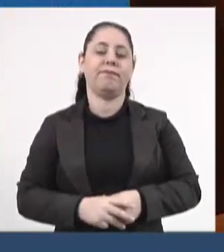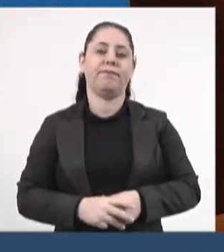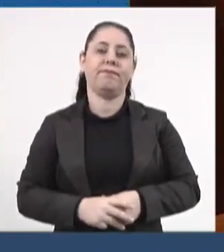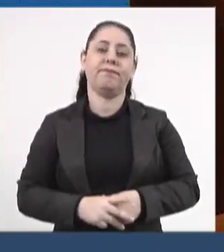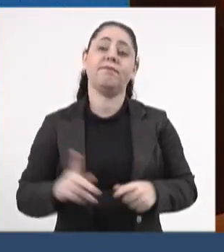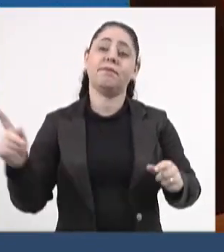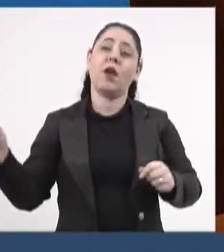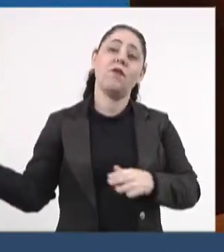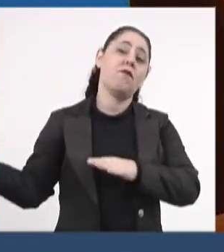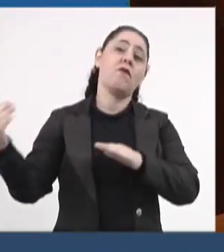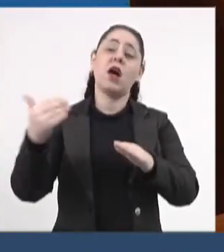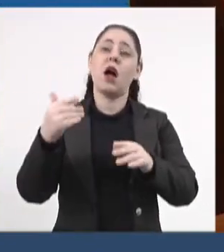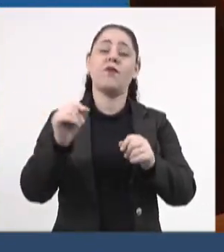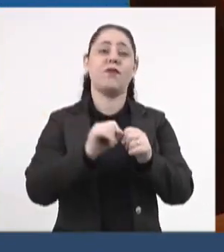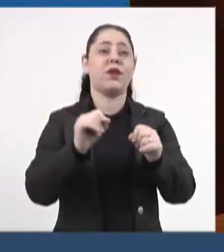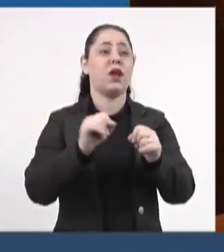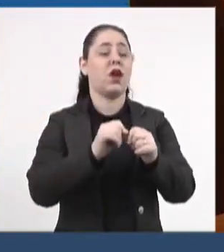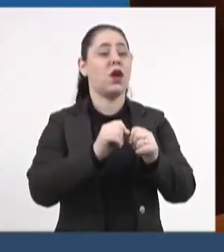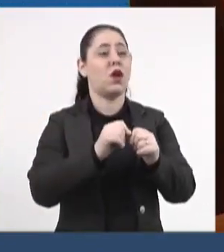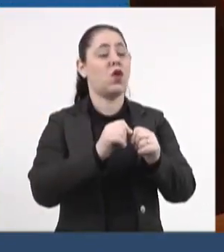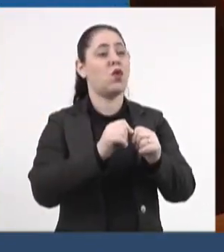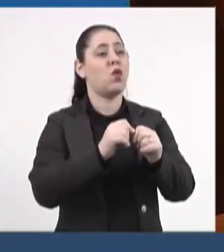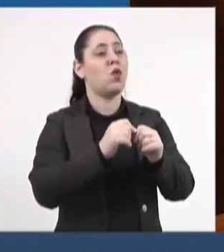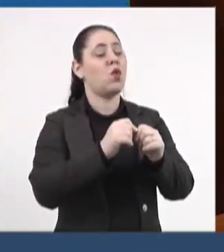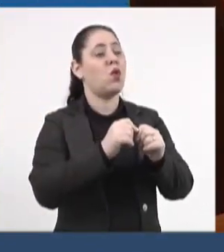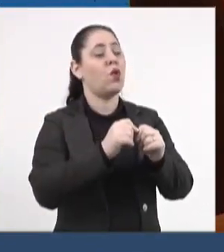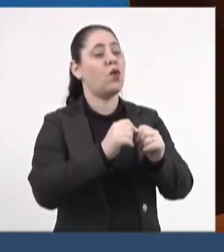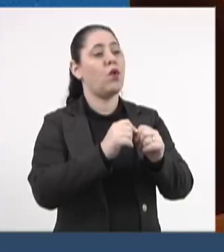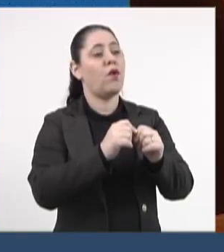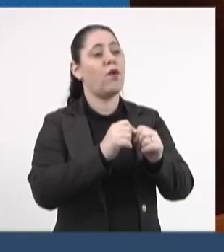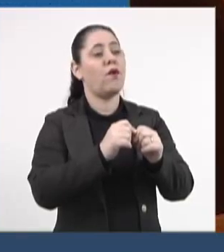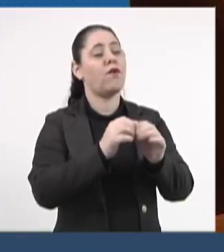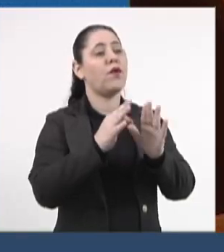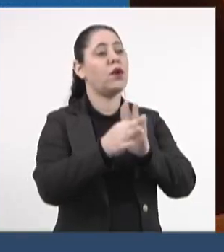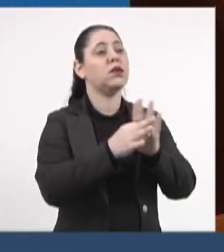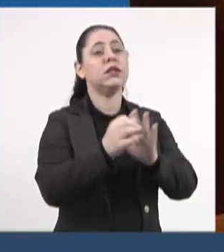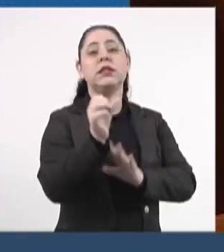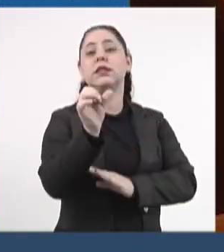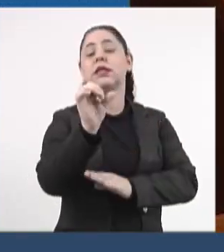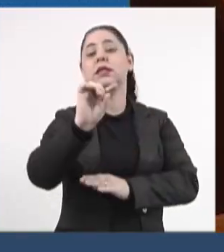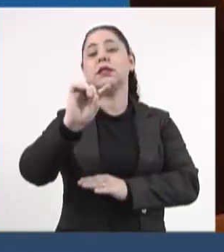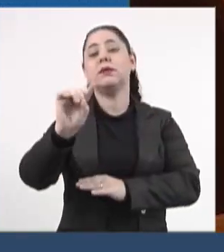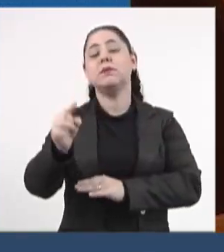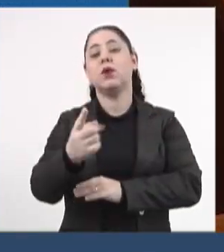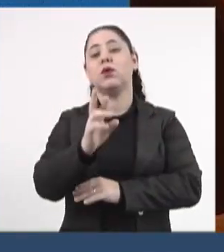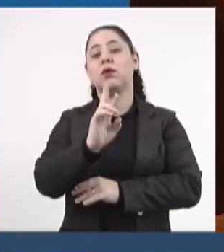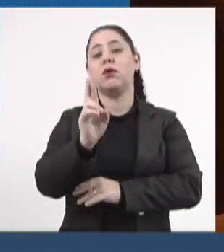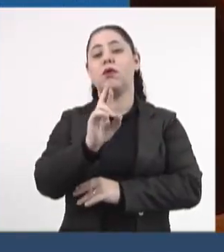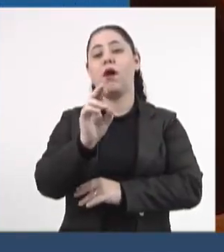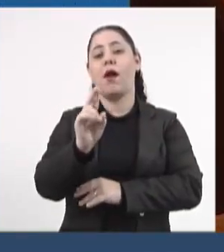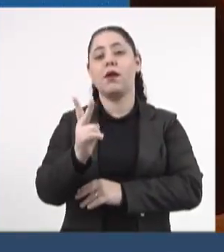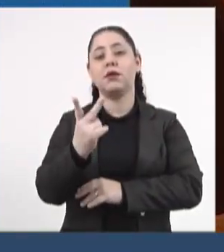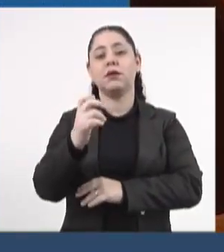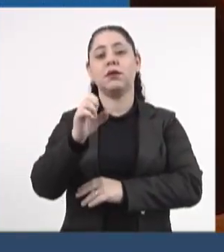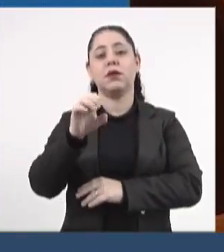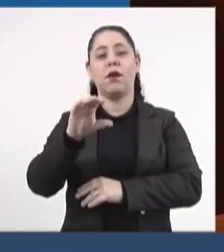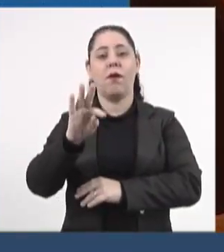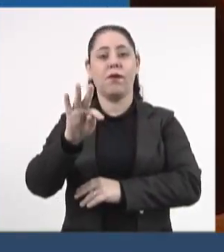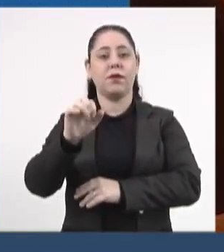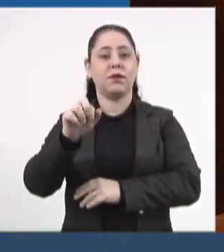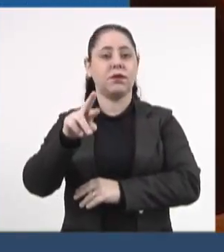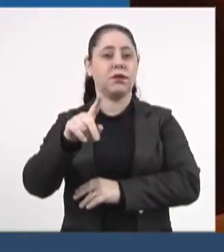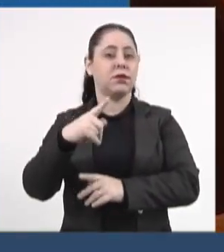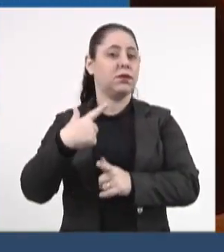vieram e fizeram uma oferta pífia de R$6.000 por hectare. Por que